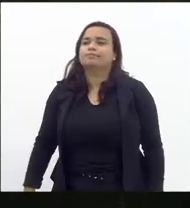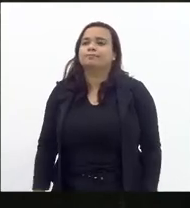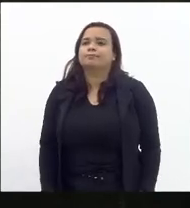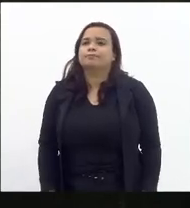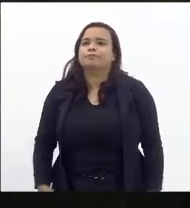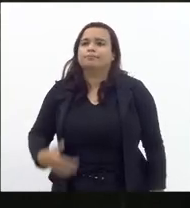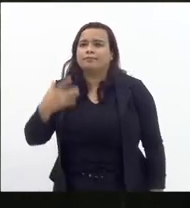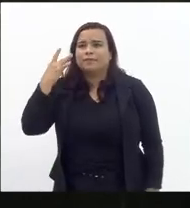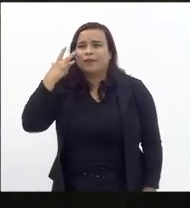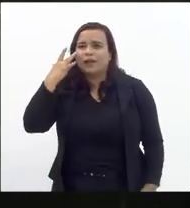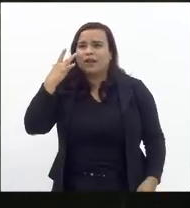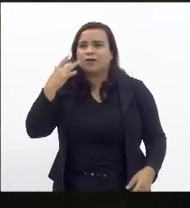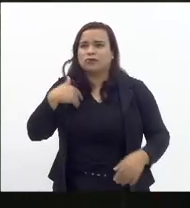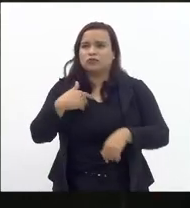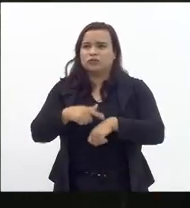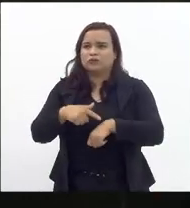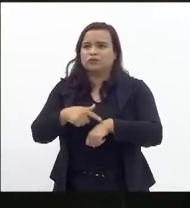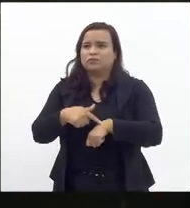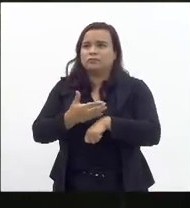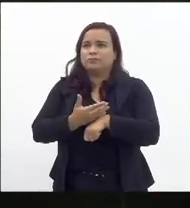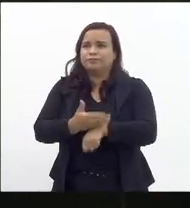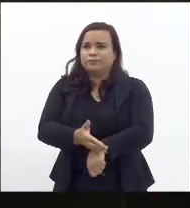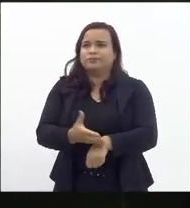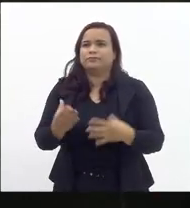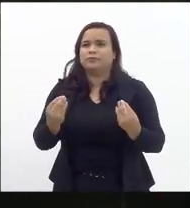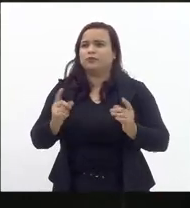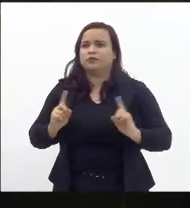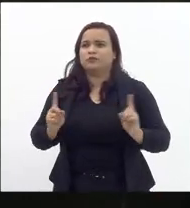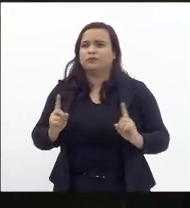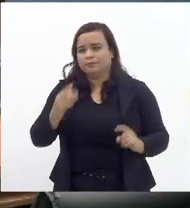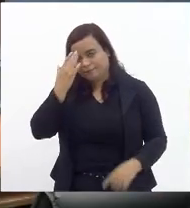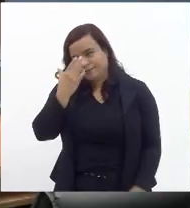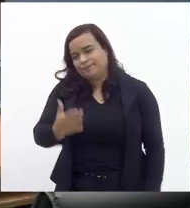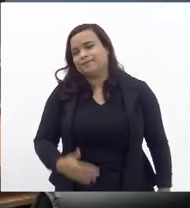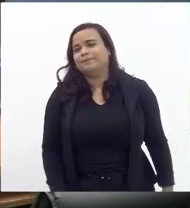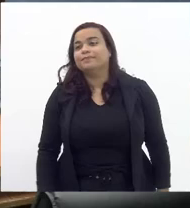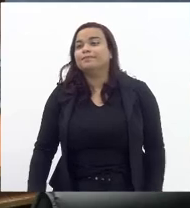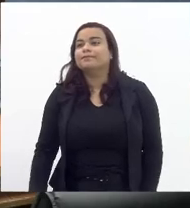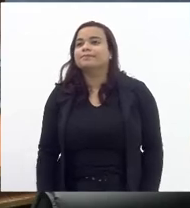Acho que não fugi muito do meu tempo de 10 minutos.